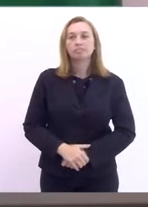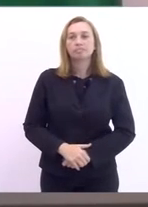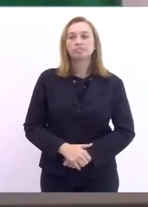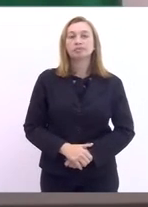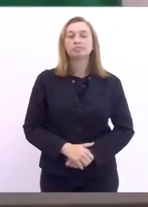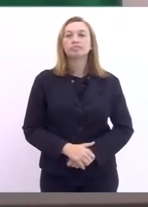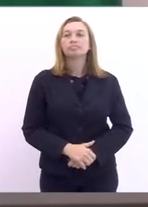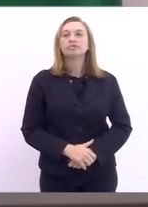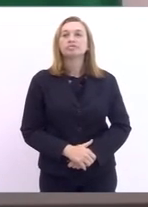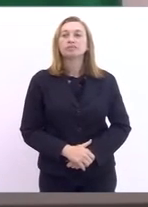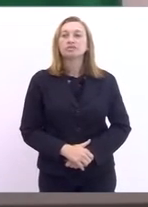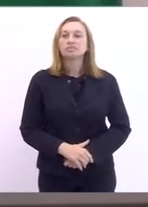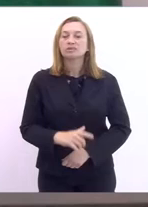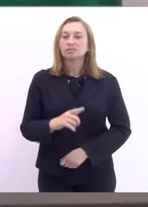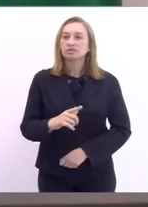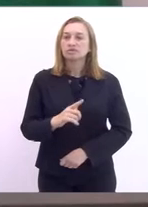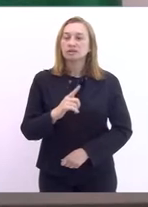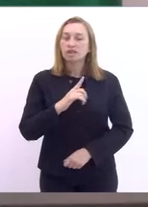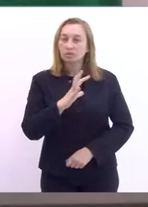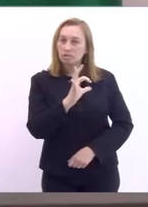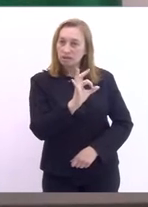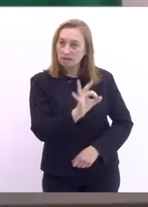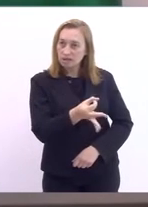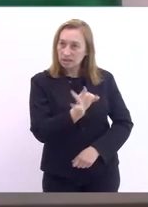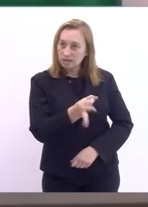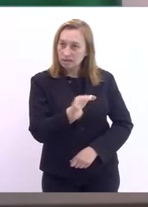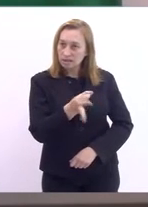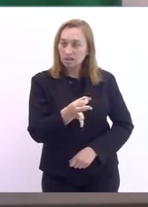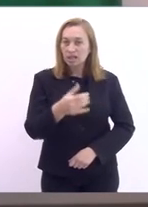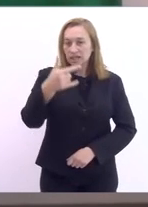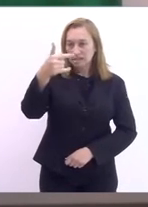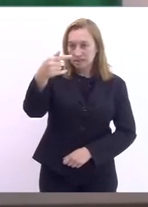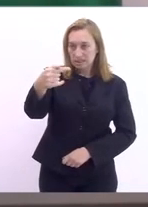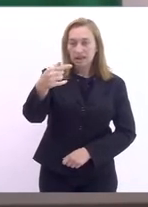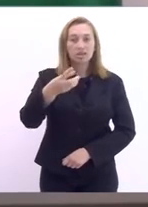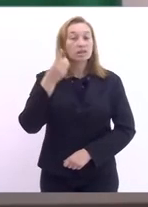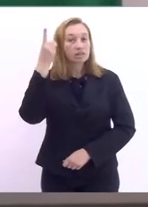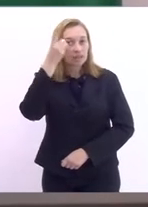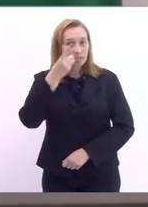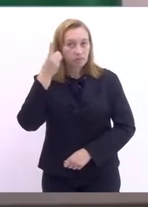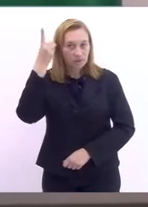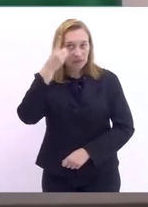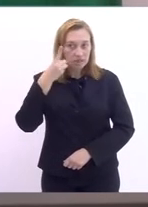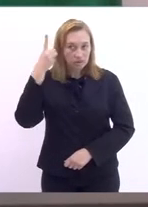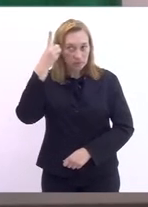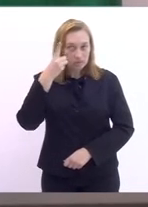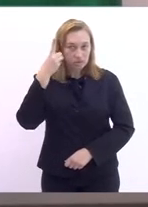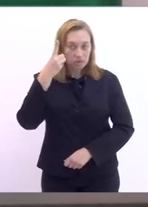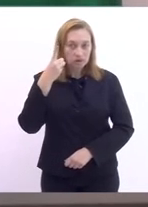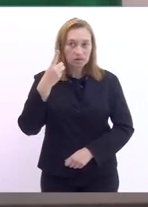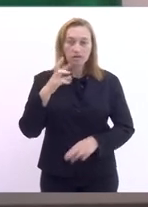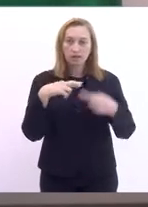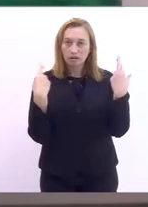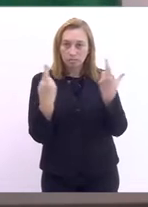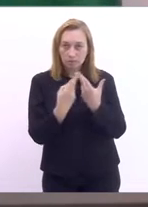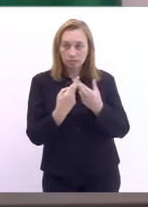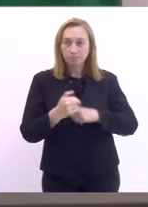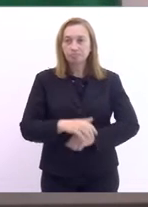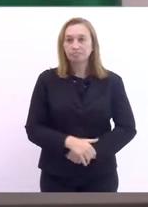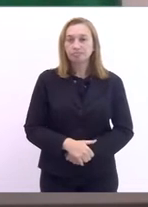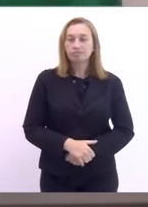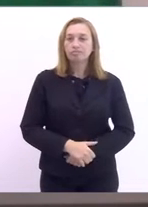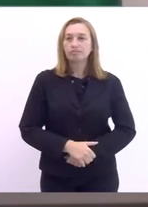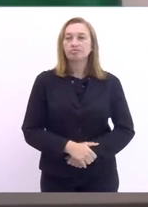Então, temos regimentalmente 7 parlamentares presentes.